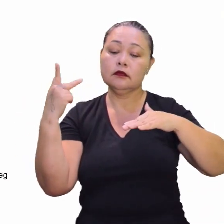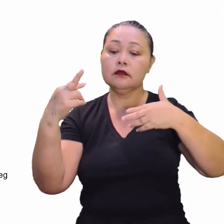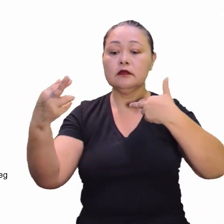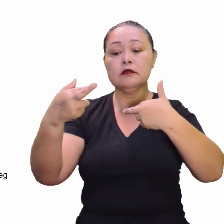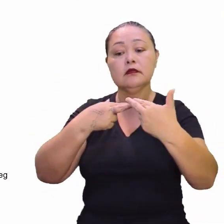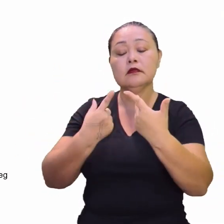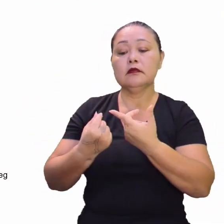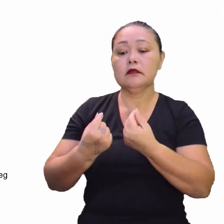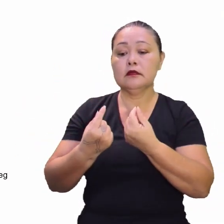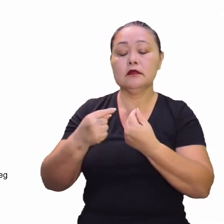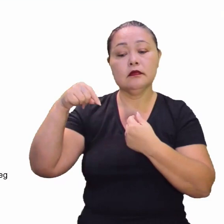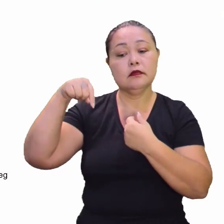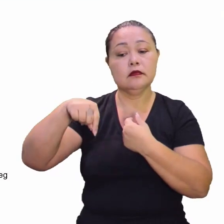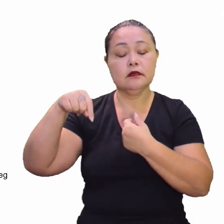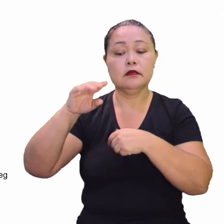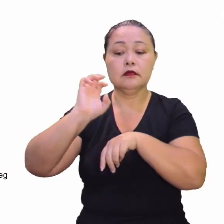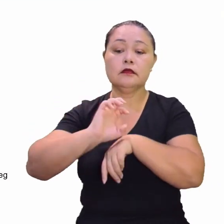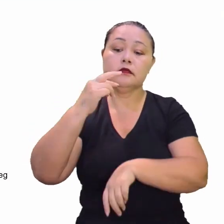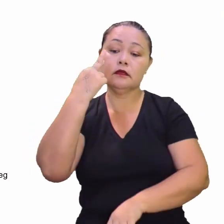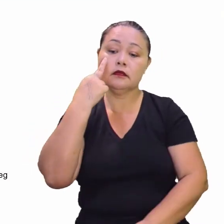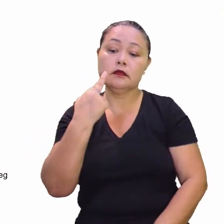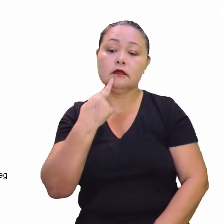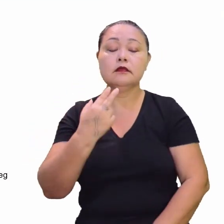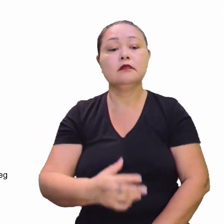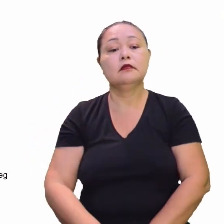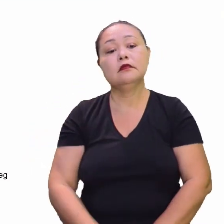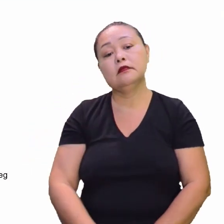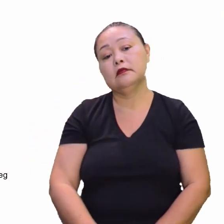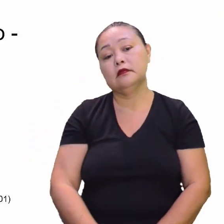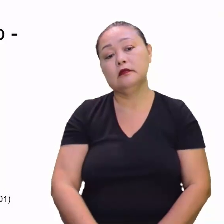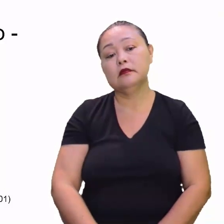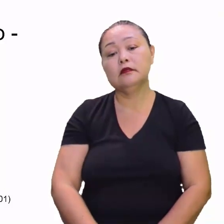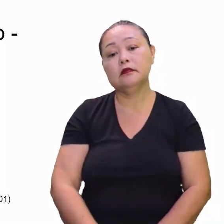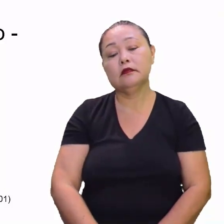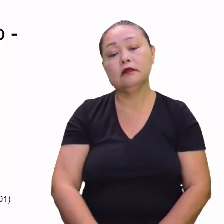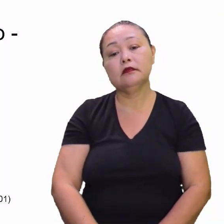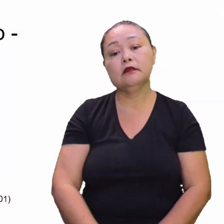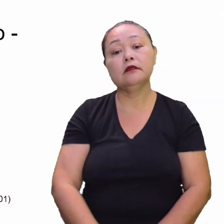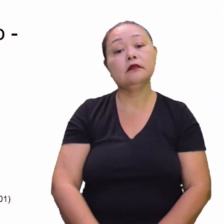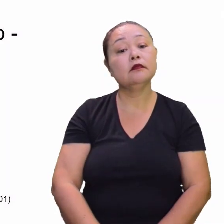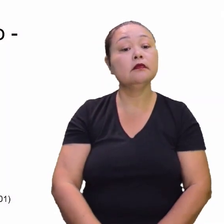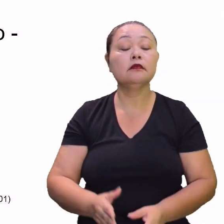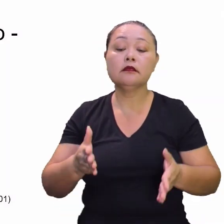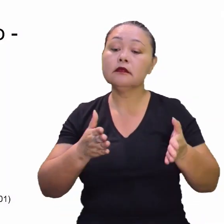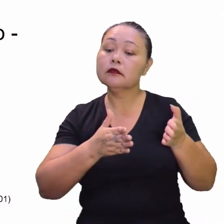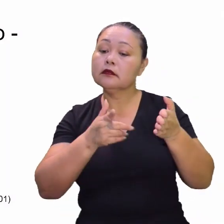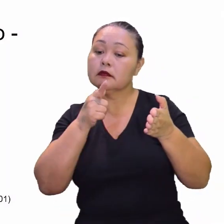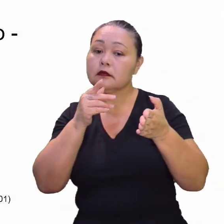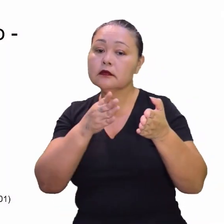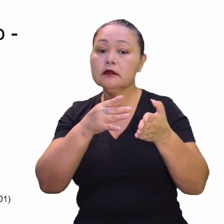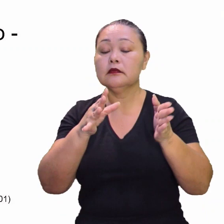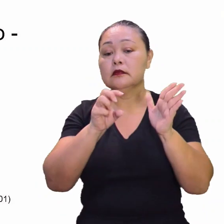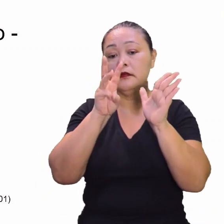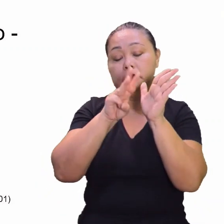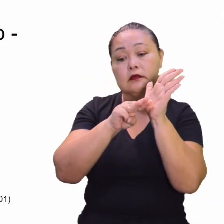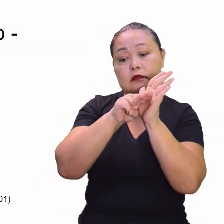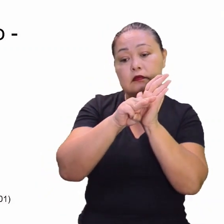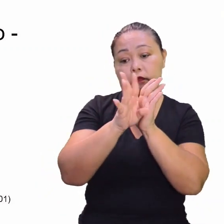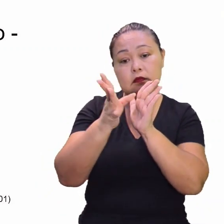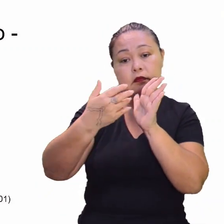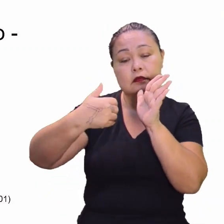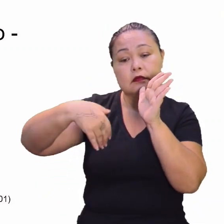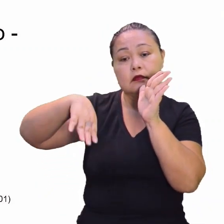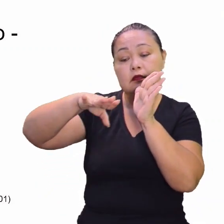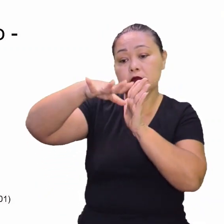para essas relações comerciais aqui do estado de Rondônia. a hidrovia do